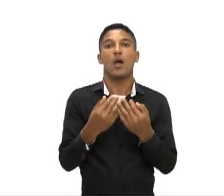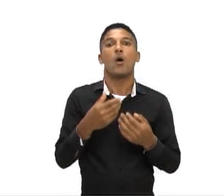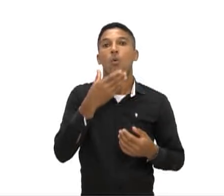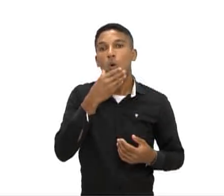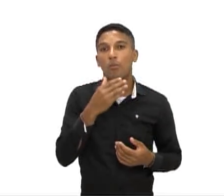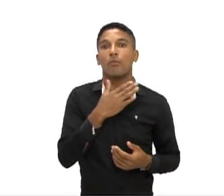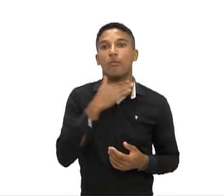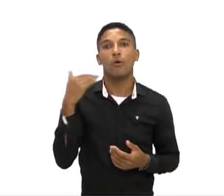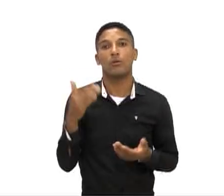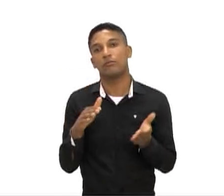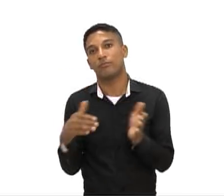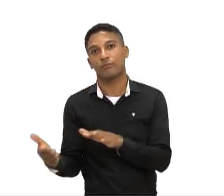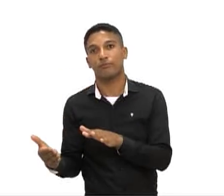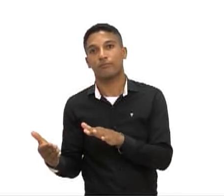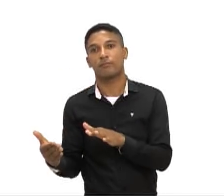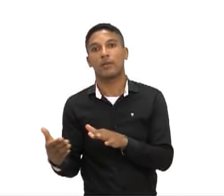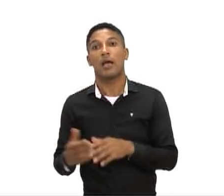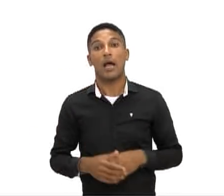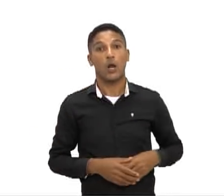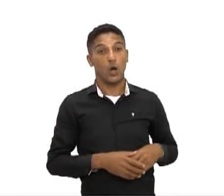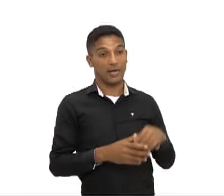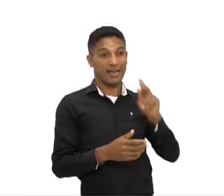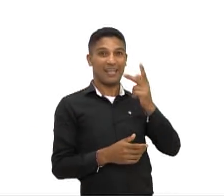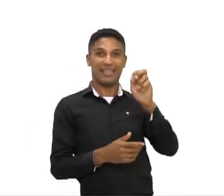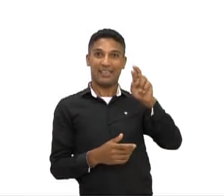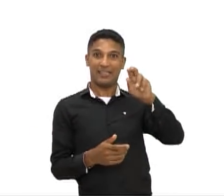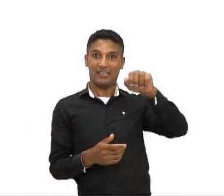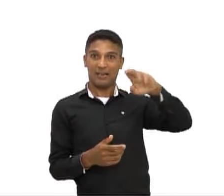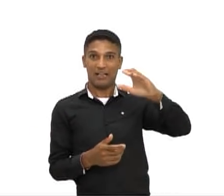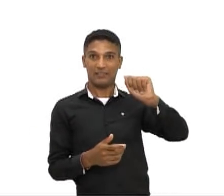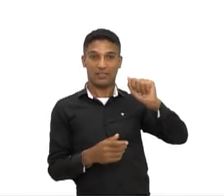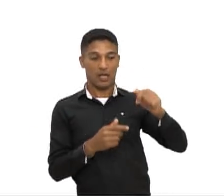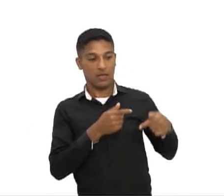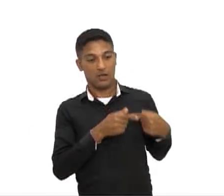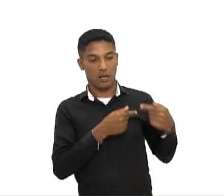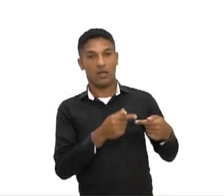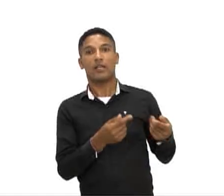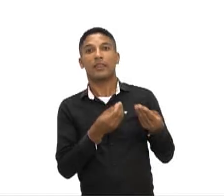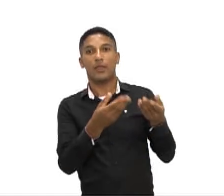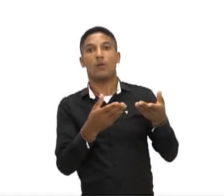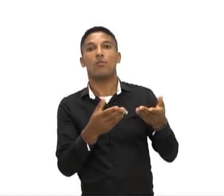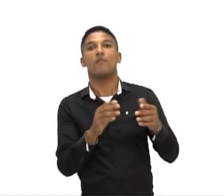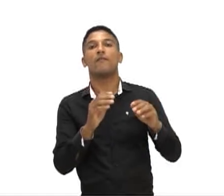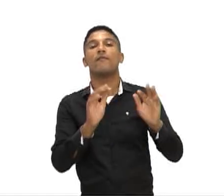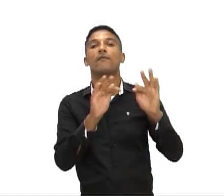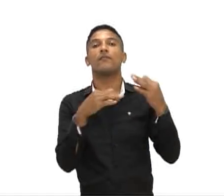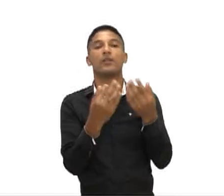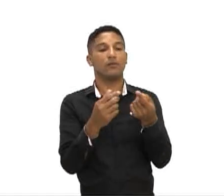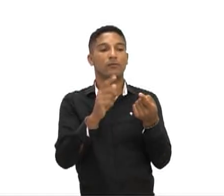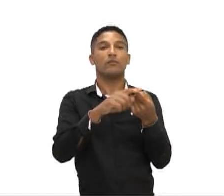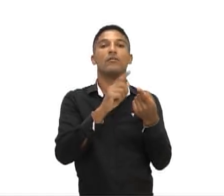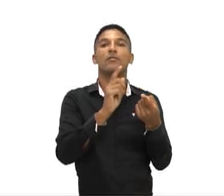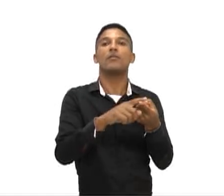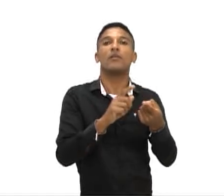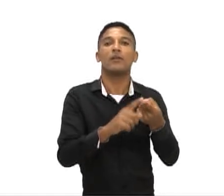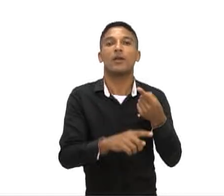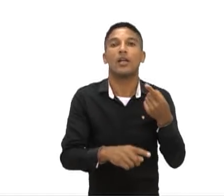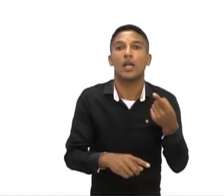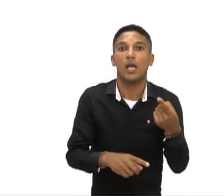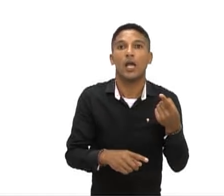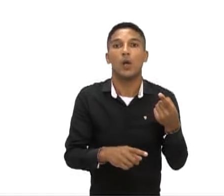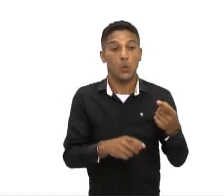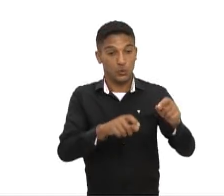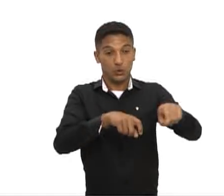filhos, um sítio, um burrinho e um gato. Ao filho mais velho coube o sítio, ao segundo